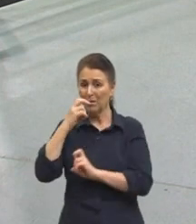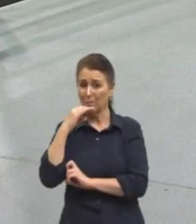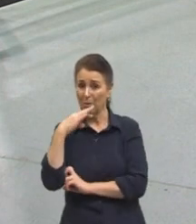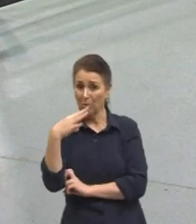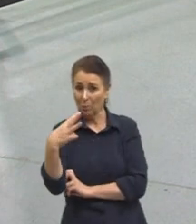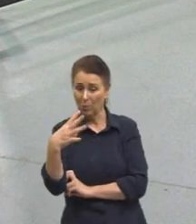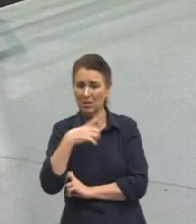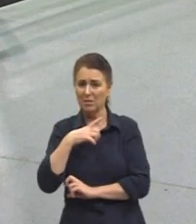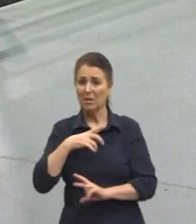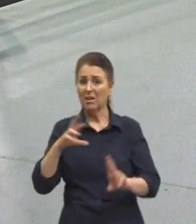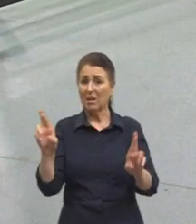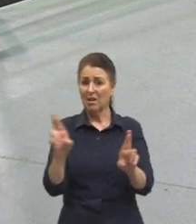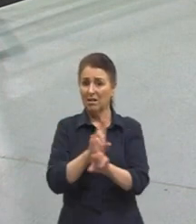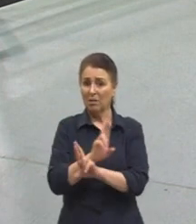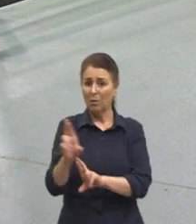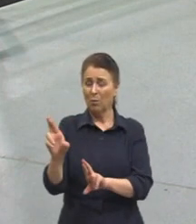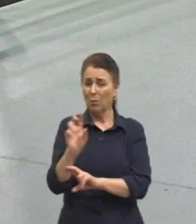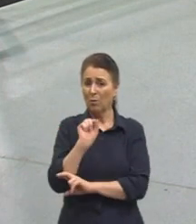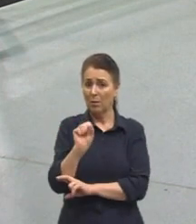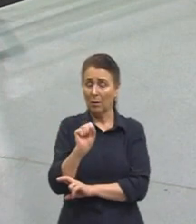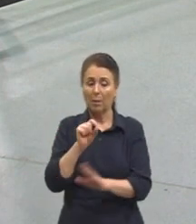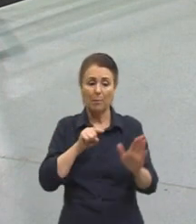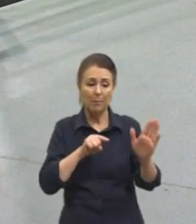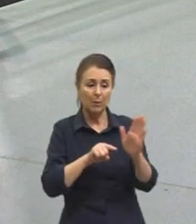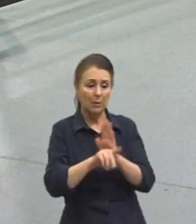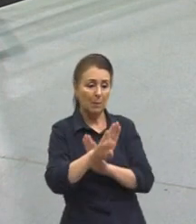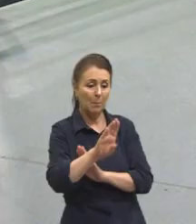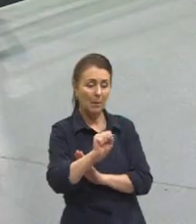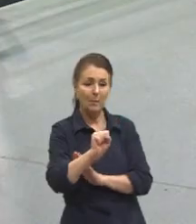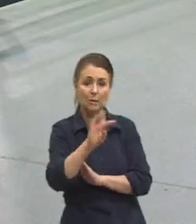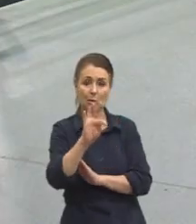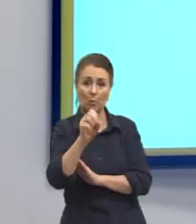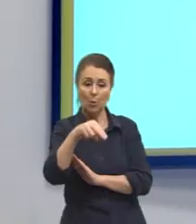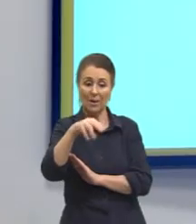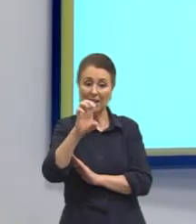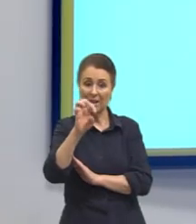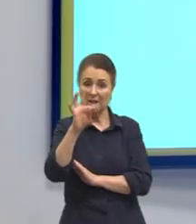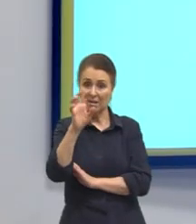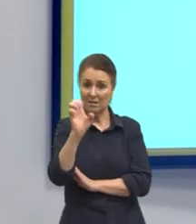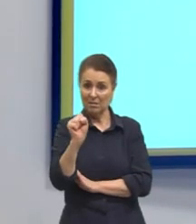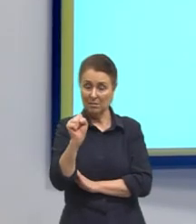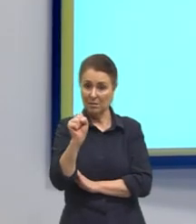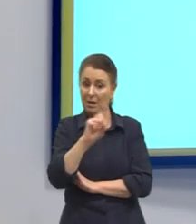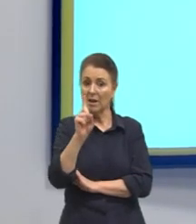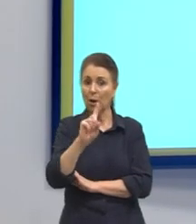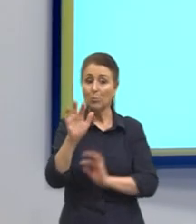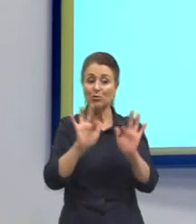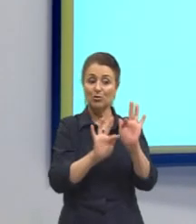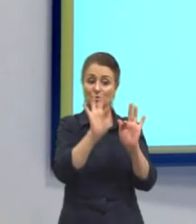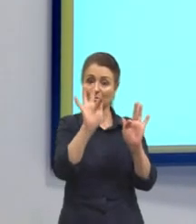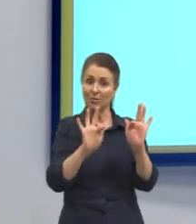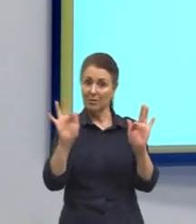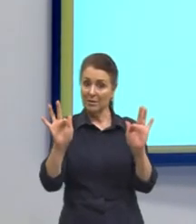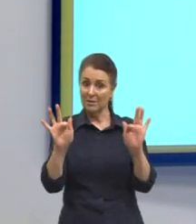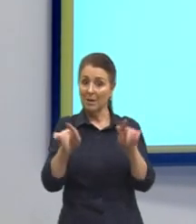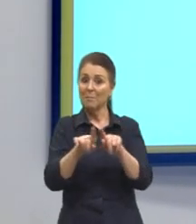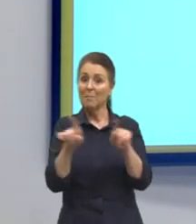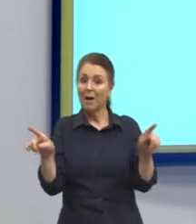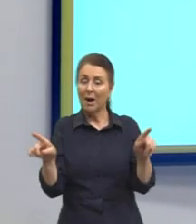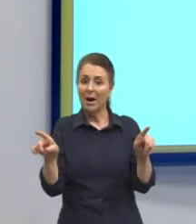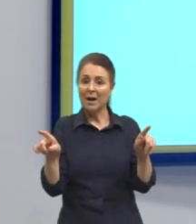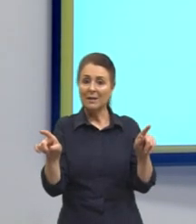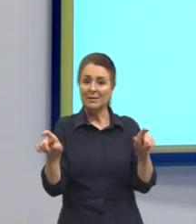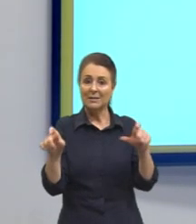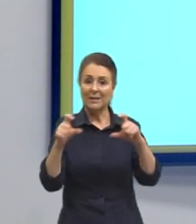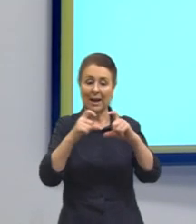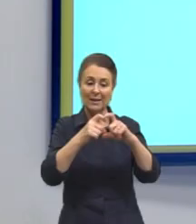quando a gente vai ler ali né ele tá perguntando Basto mais sensíveis então a gente tá falando não de frequência mas de intensidade E trazendo